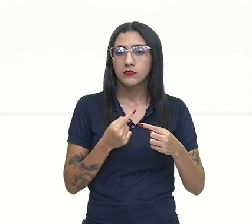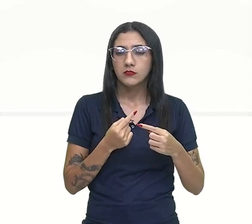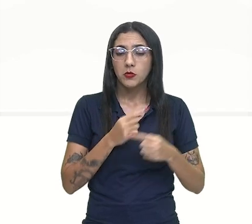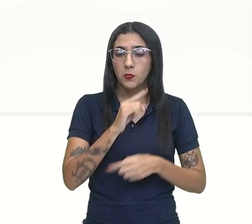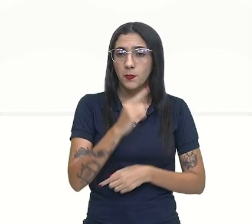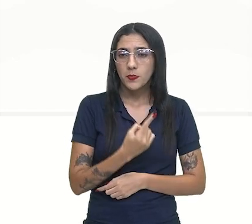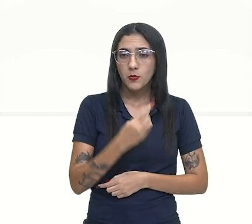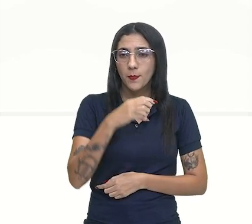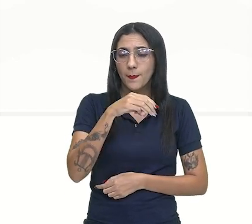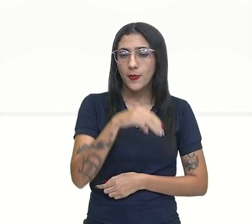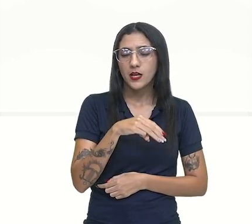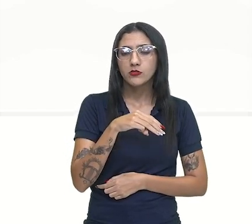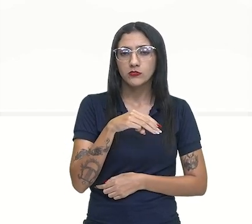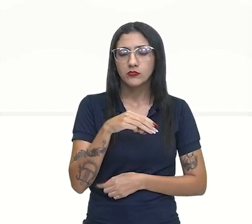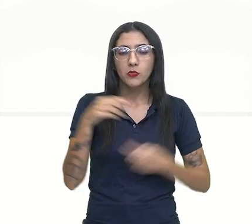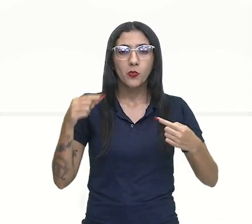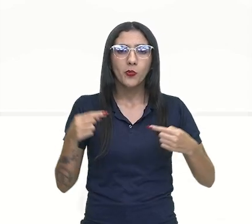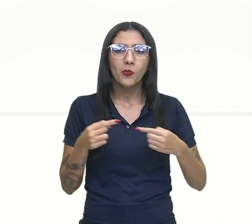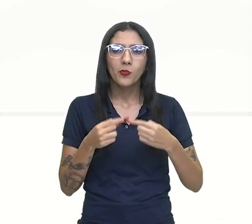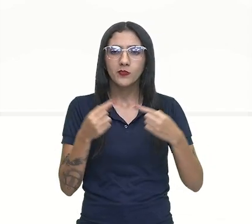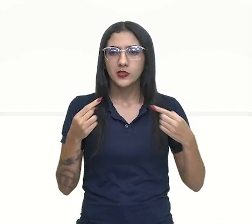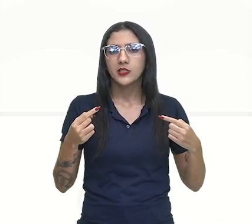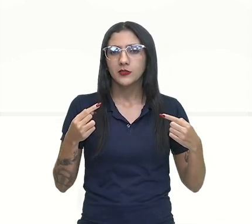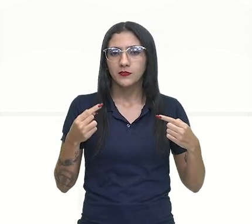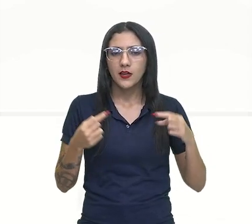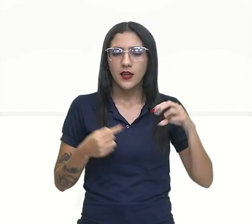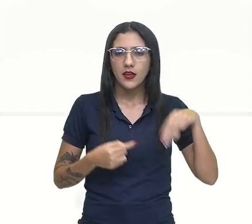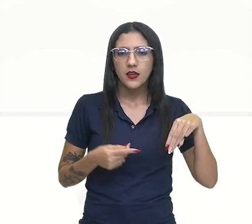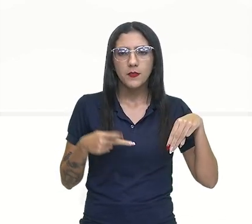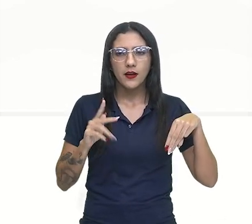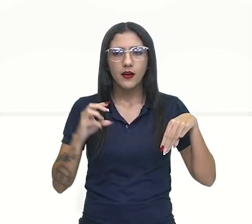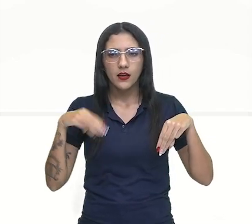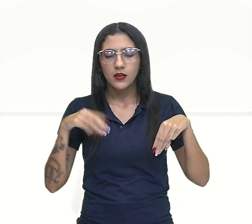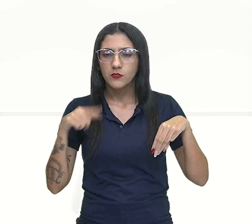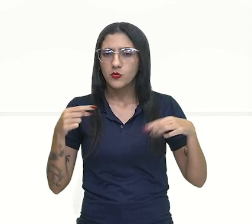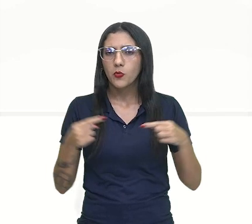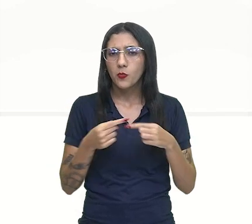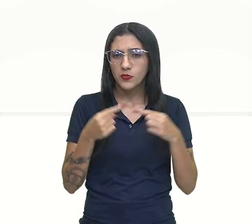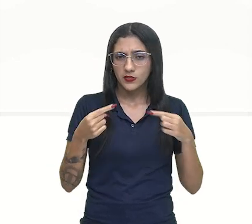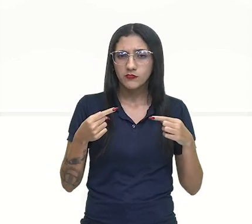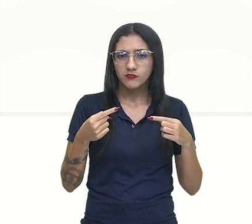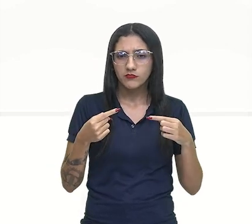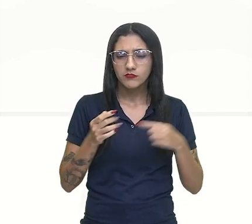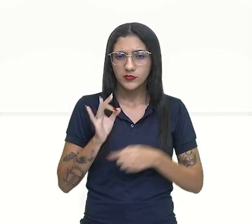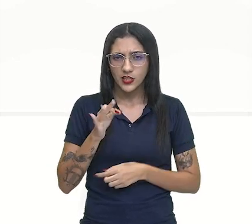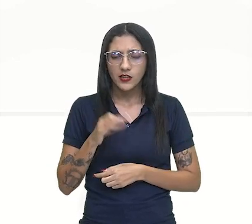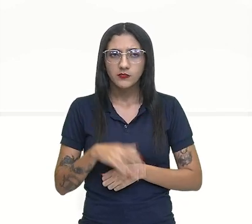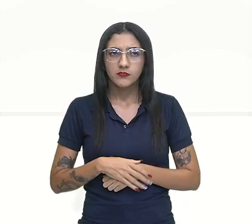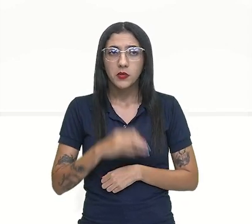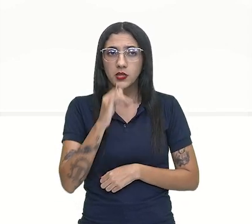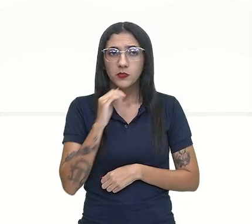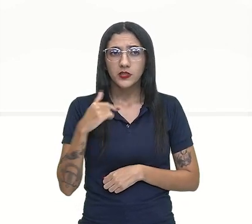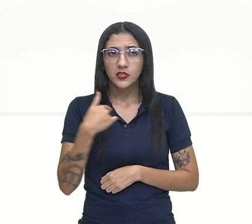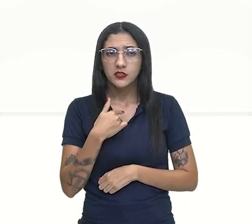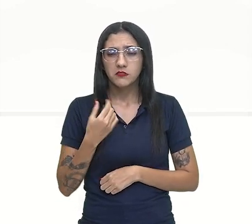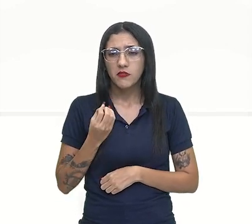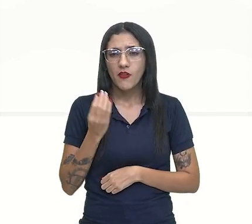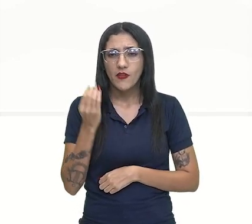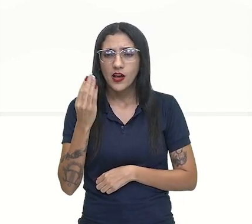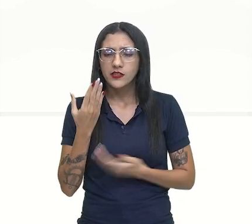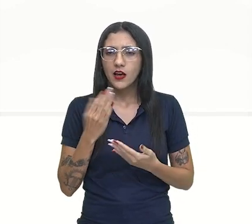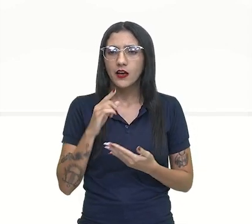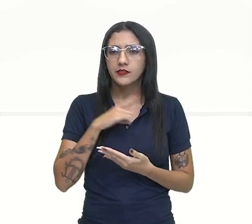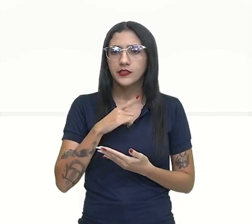ou 1.000 metros é igual a 1 quilômetro. É ou não é? Quando a gente vai fazer uma viagem, tem